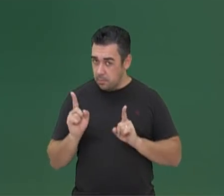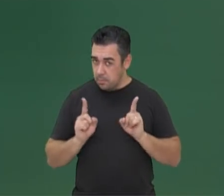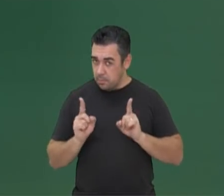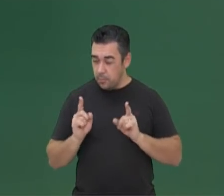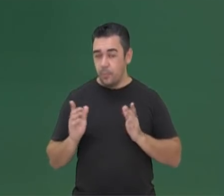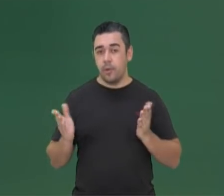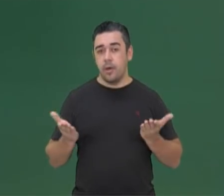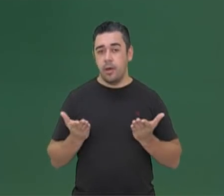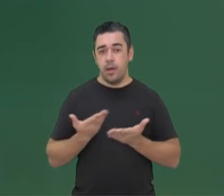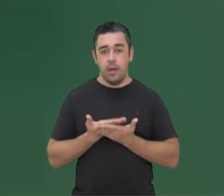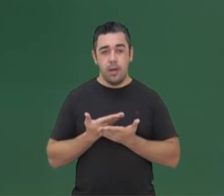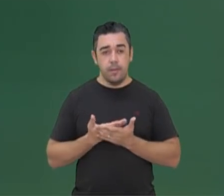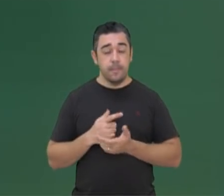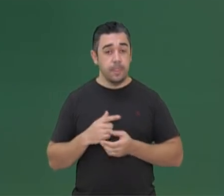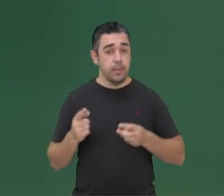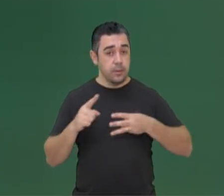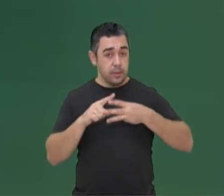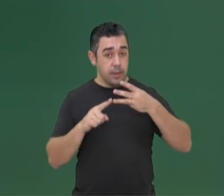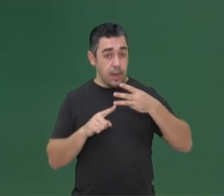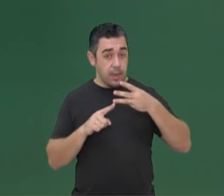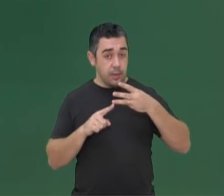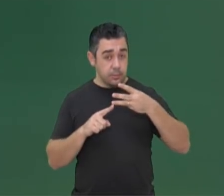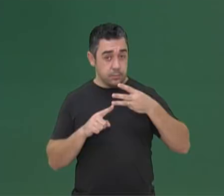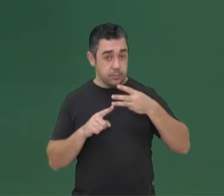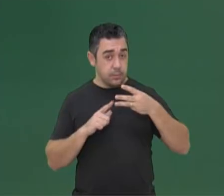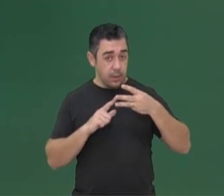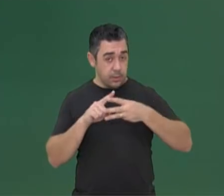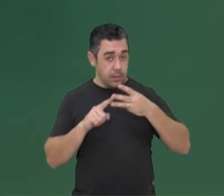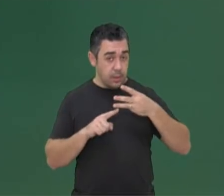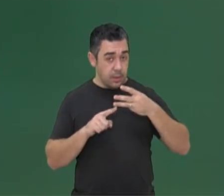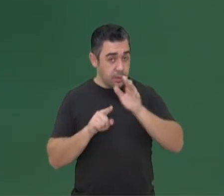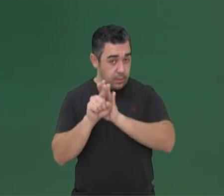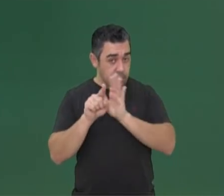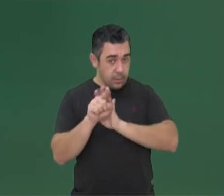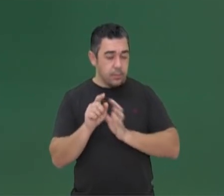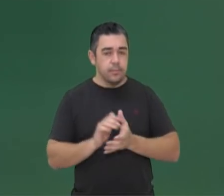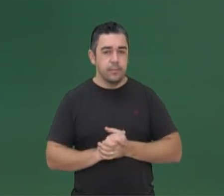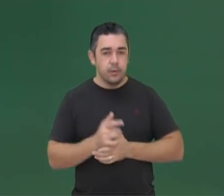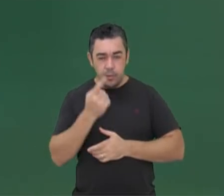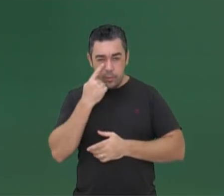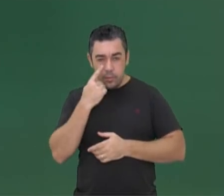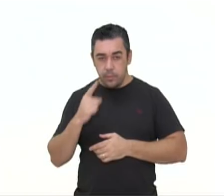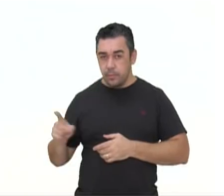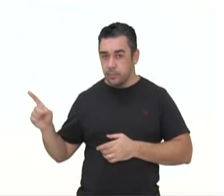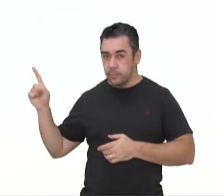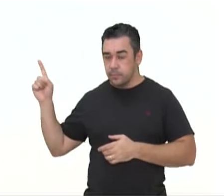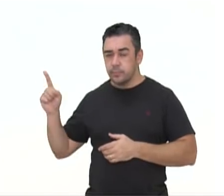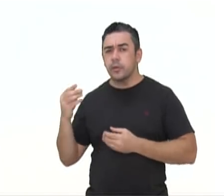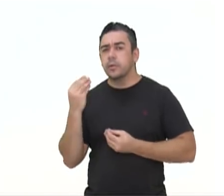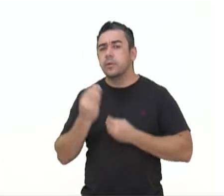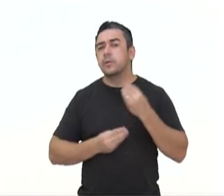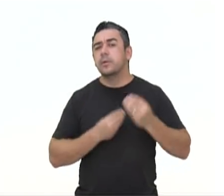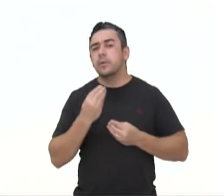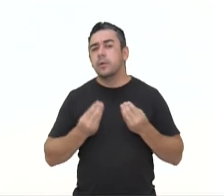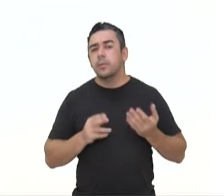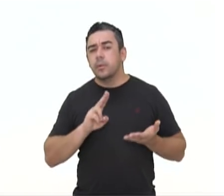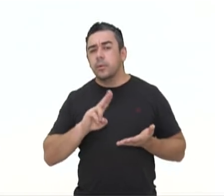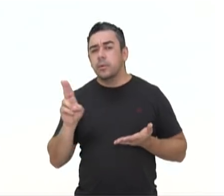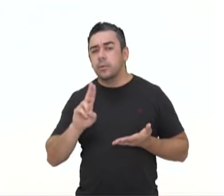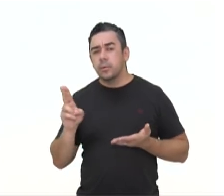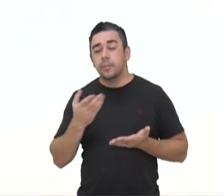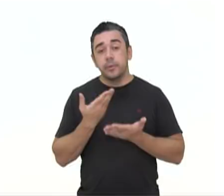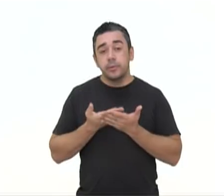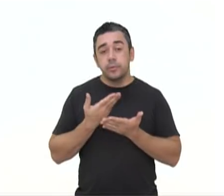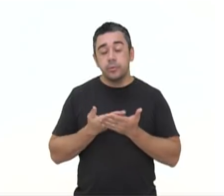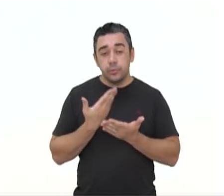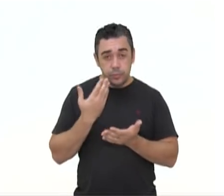aula. Hoje tem 3 quiz. Só vou falar isso. Vamos para o primeiro? Como é chamado o